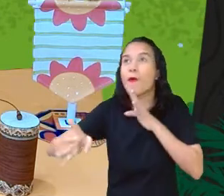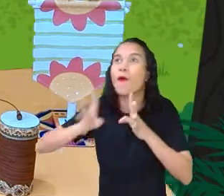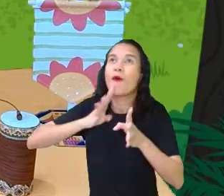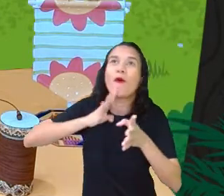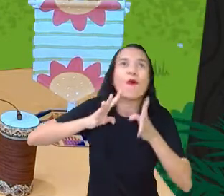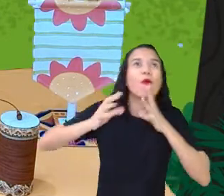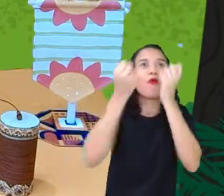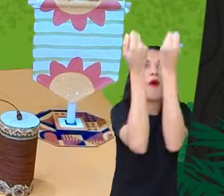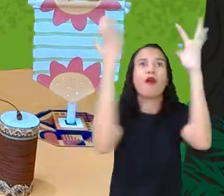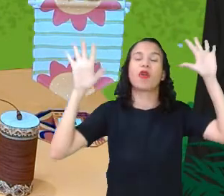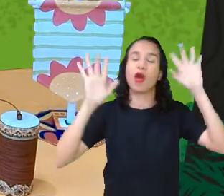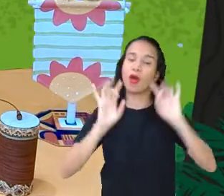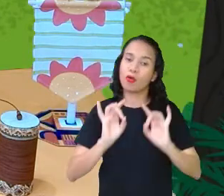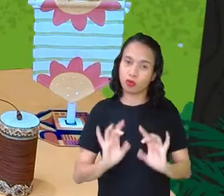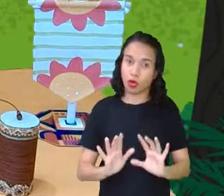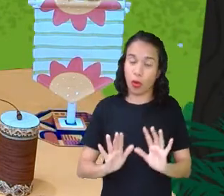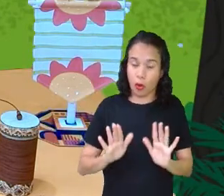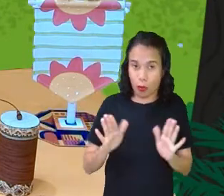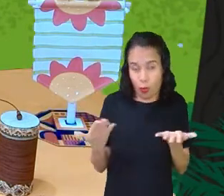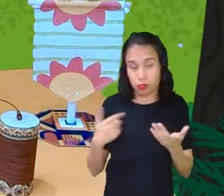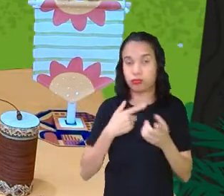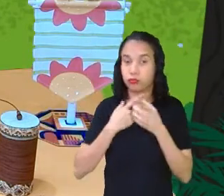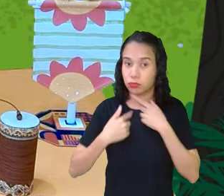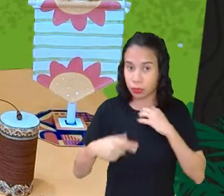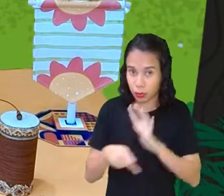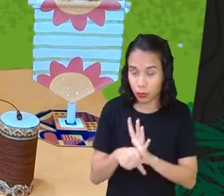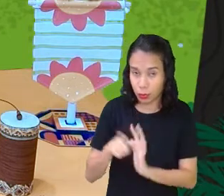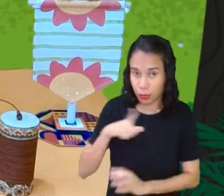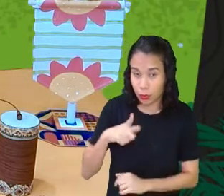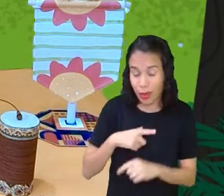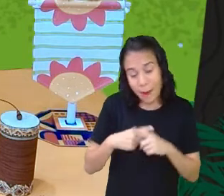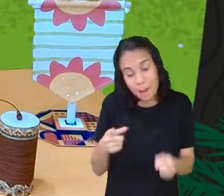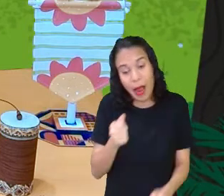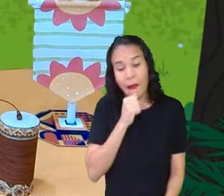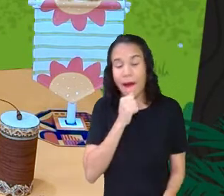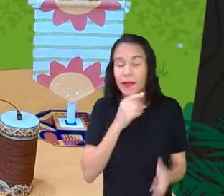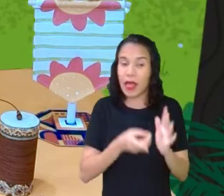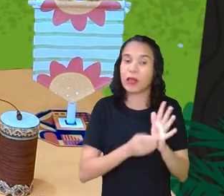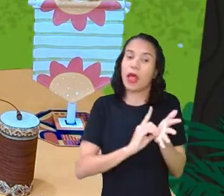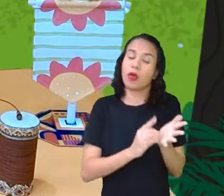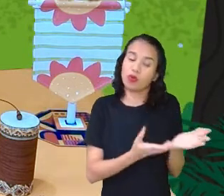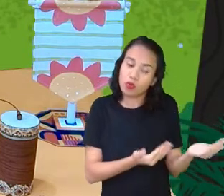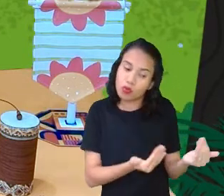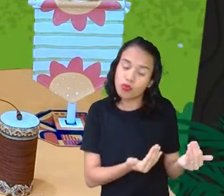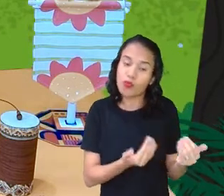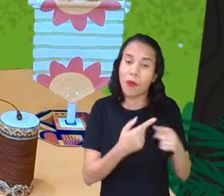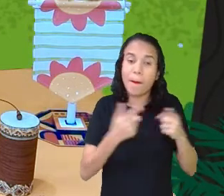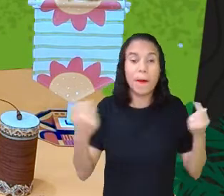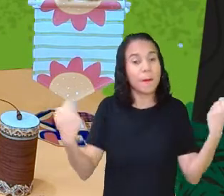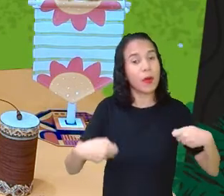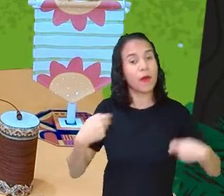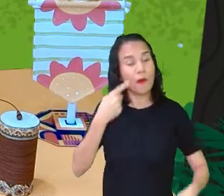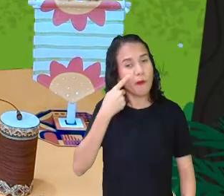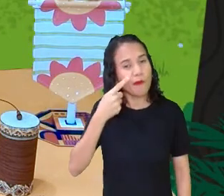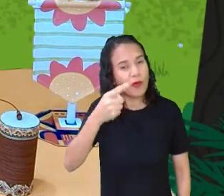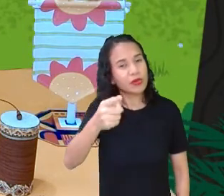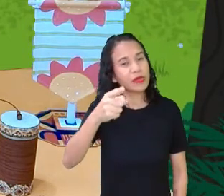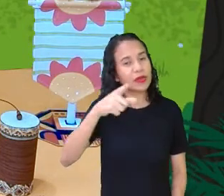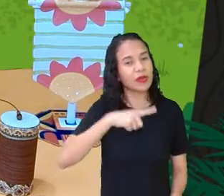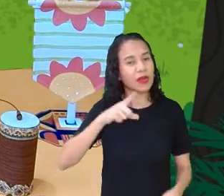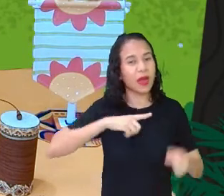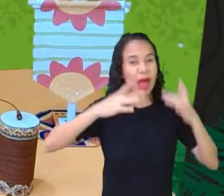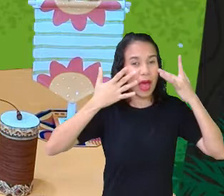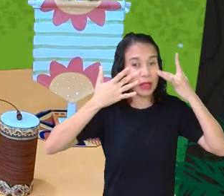a floresta sozinho, quando você bem entender. Mas ainda não é a hora. Eu só queria que você tivesse